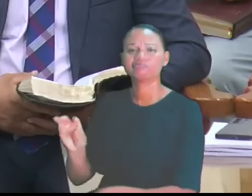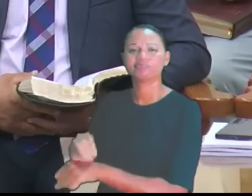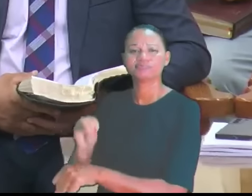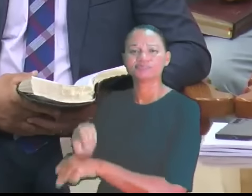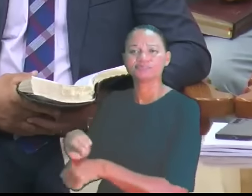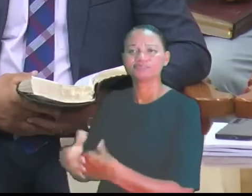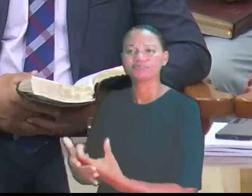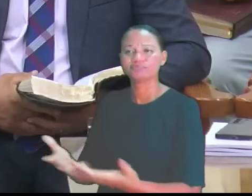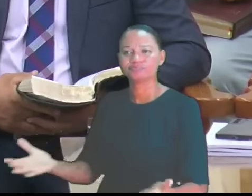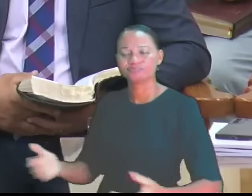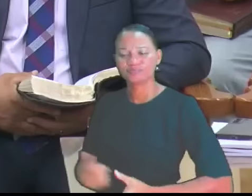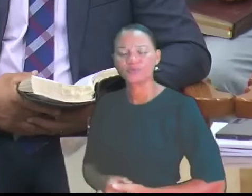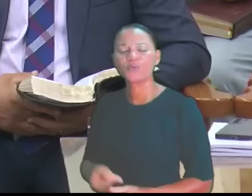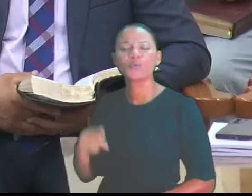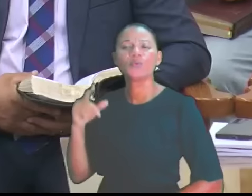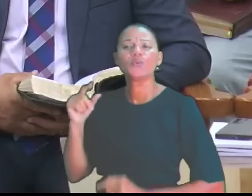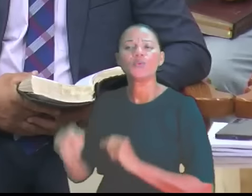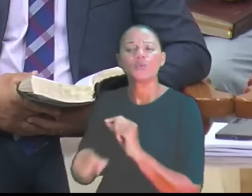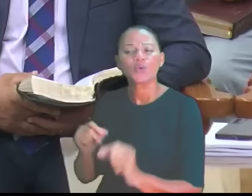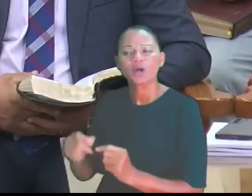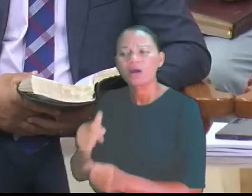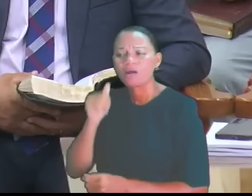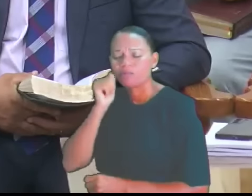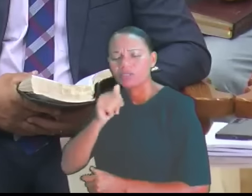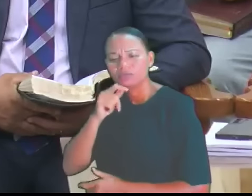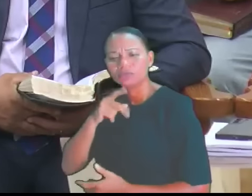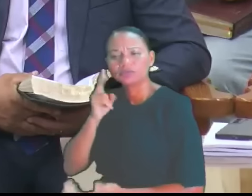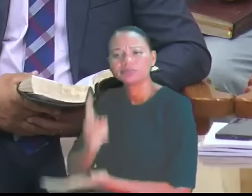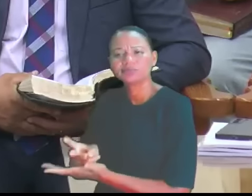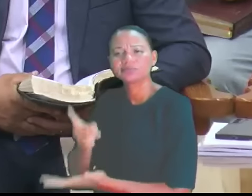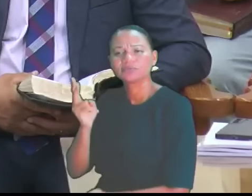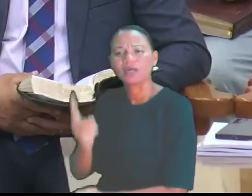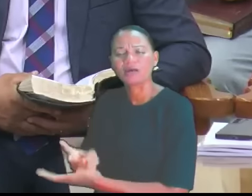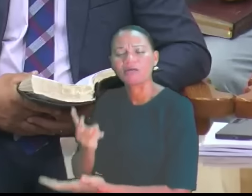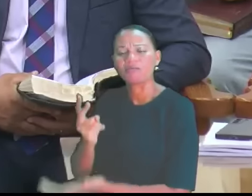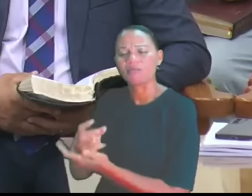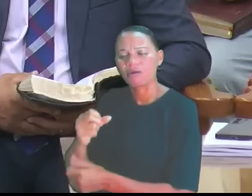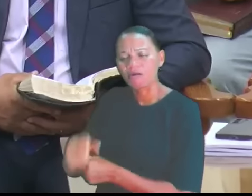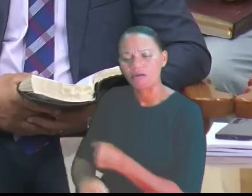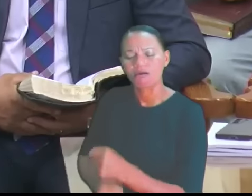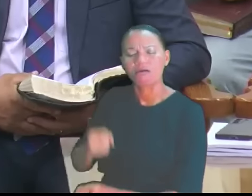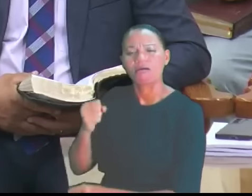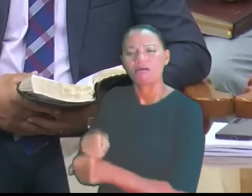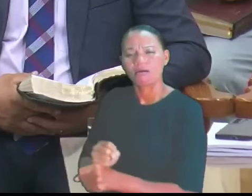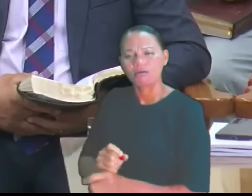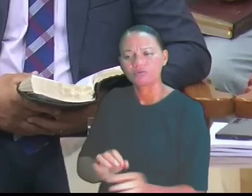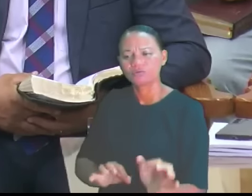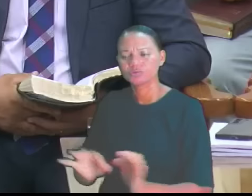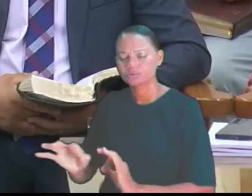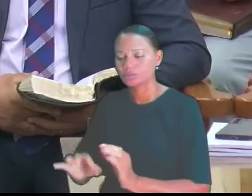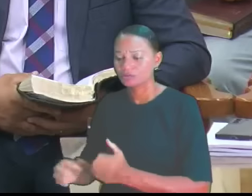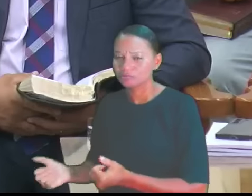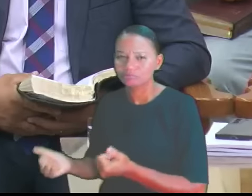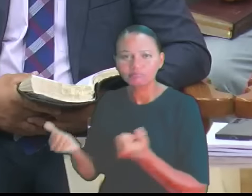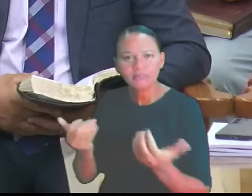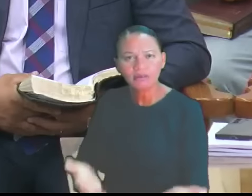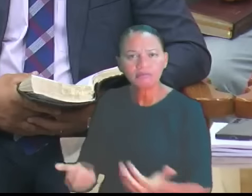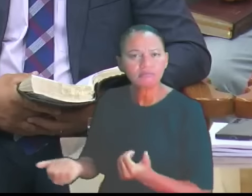O que aquela mulher vem fazendo todos os anos? Pegando a oferta e levando a